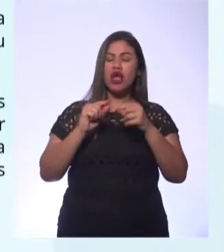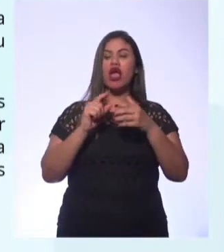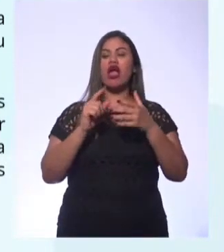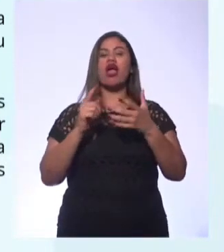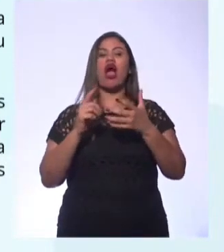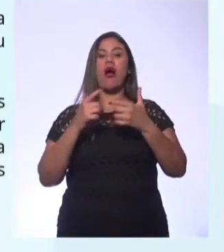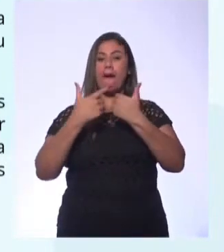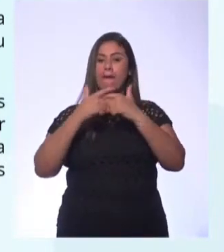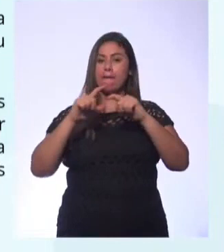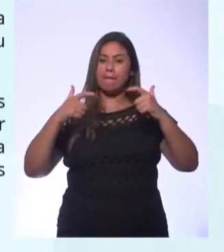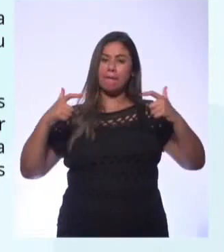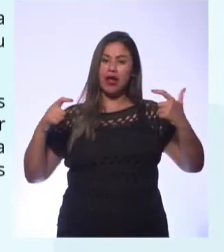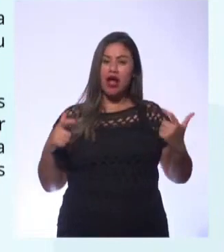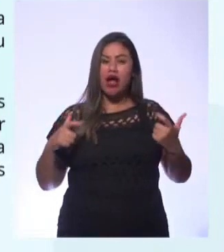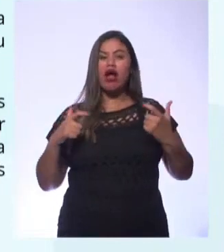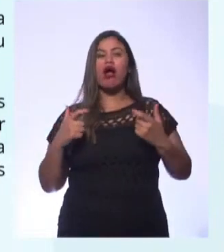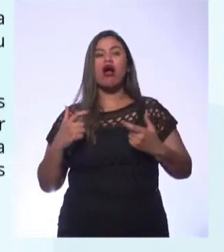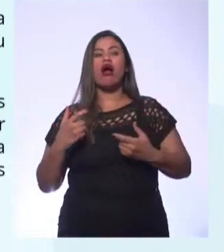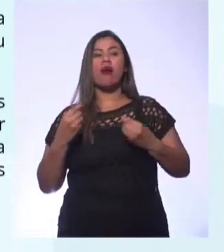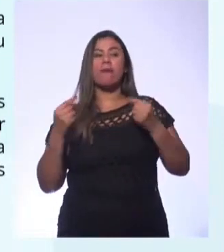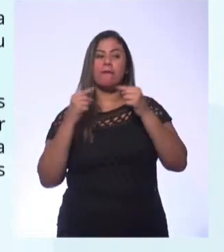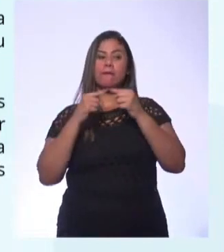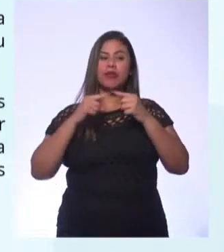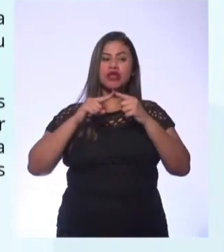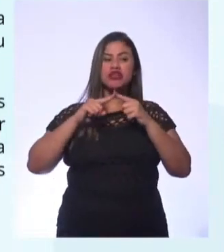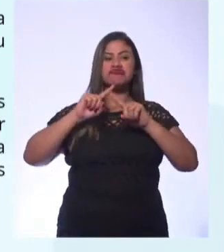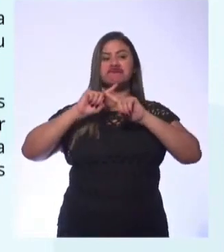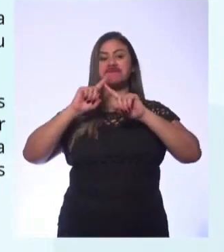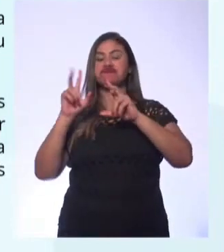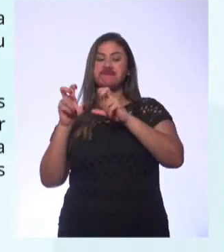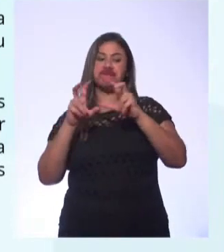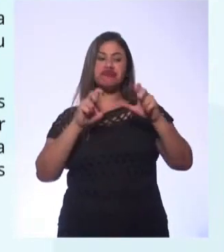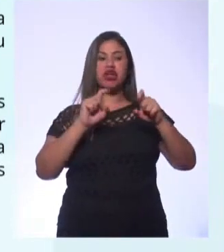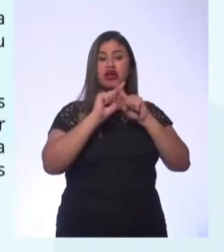sobre algum tipo, né, de tema, de assunto, né, ou de